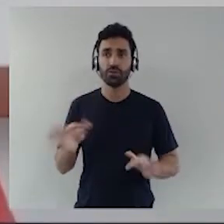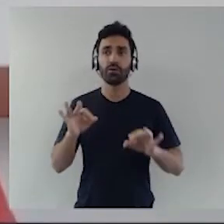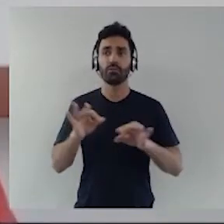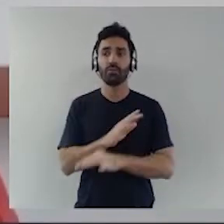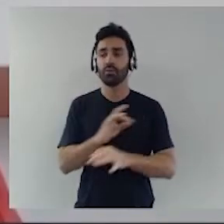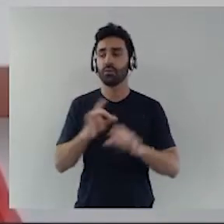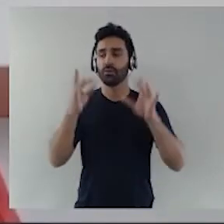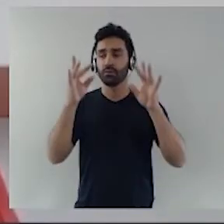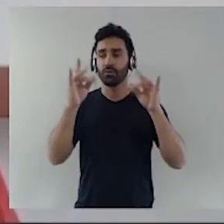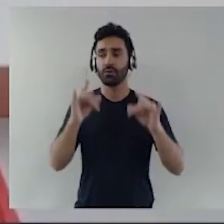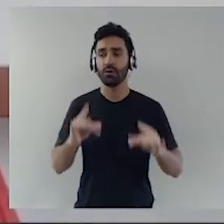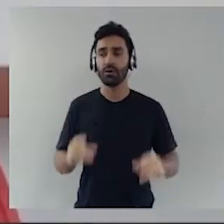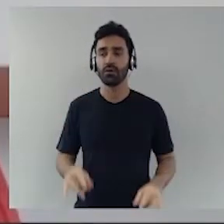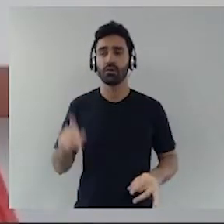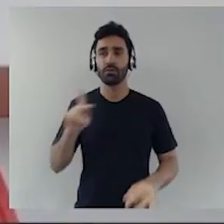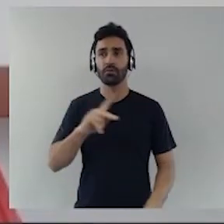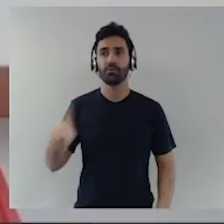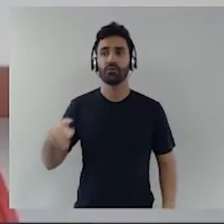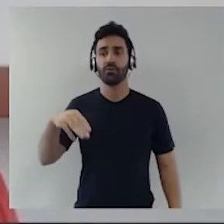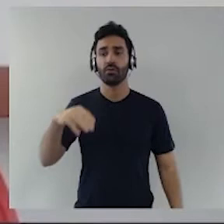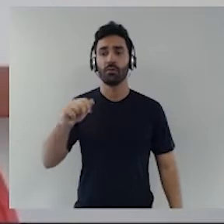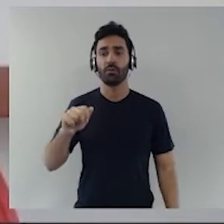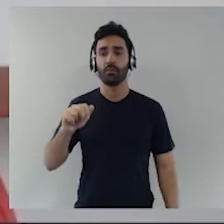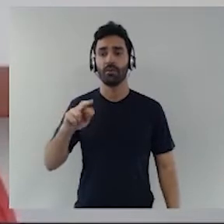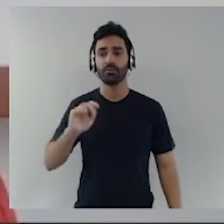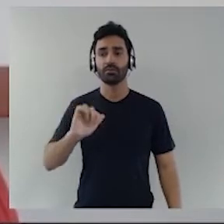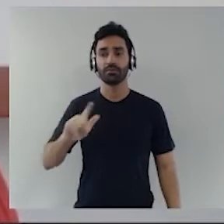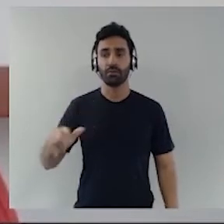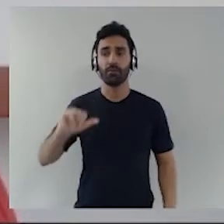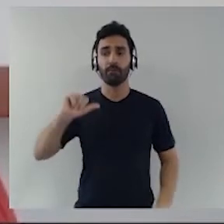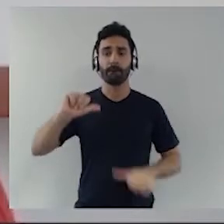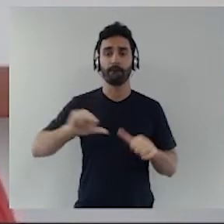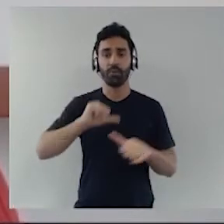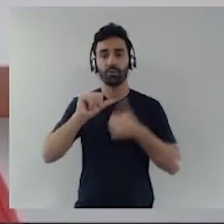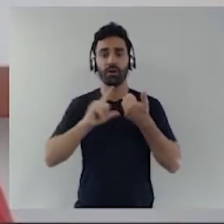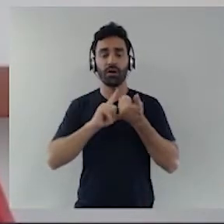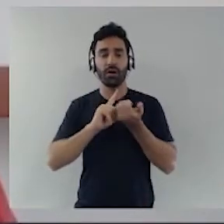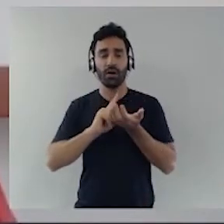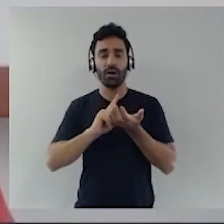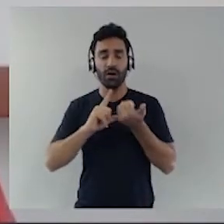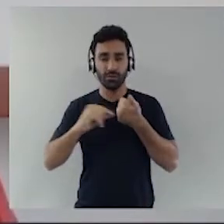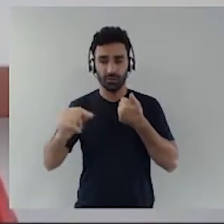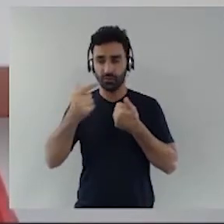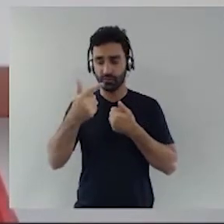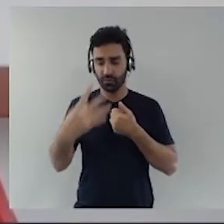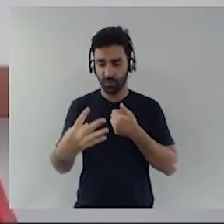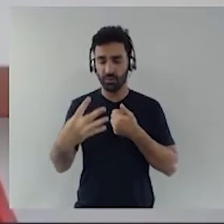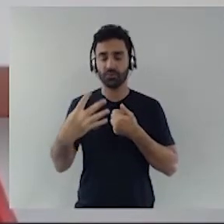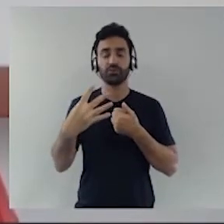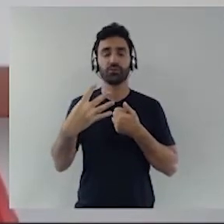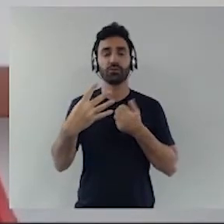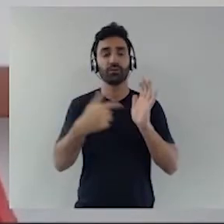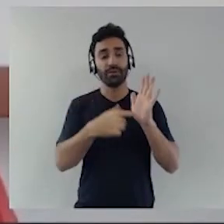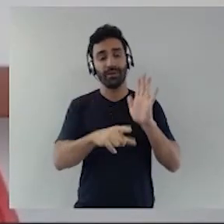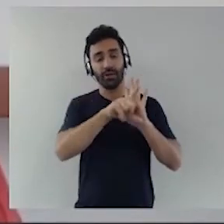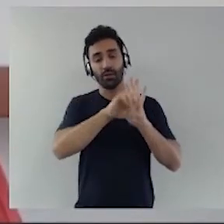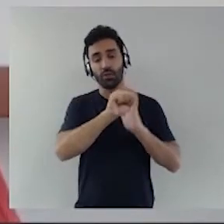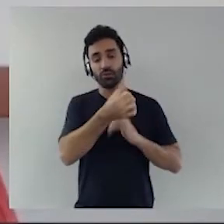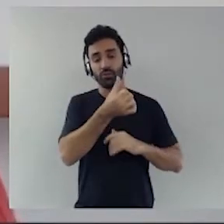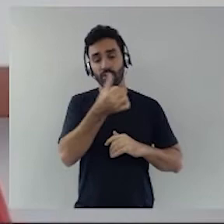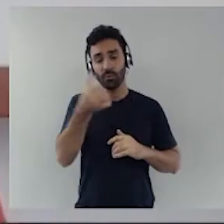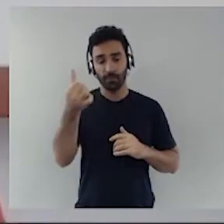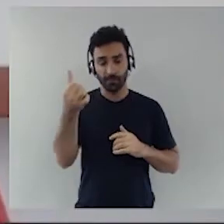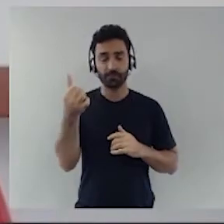detalhada pelo professor mas ao que altera o artigo 24 inciso 4 da lei 8666 que permite